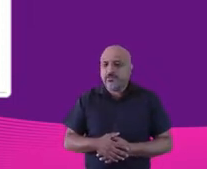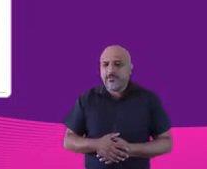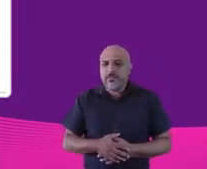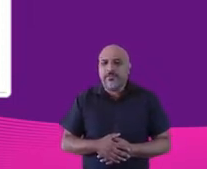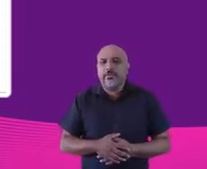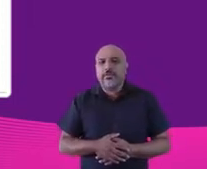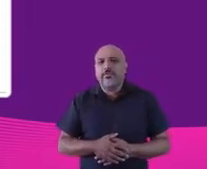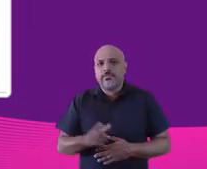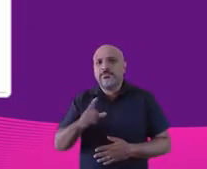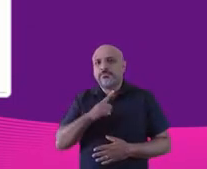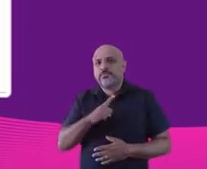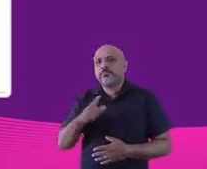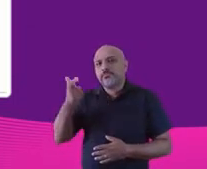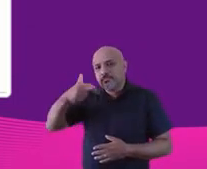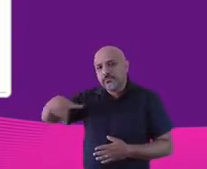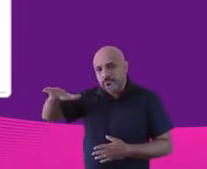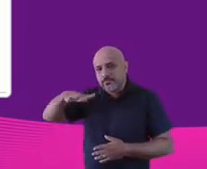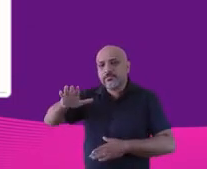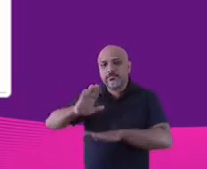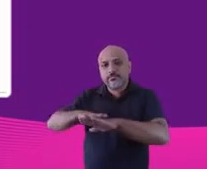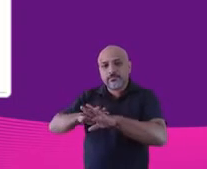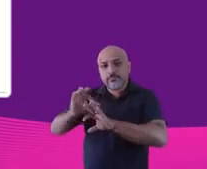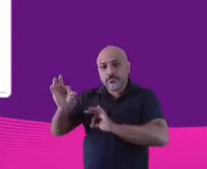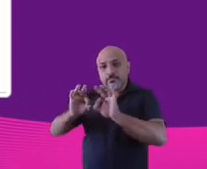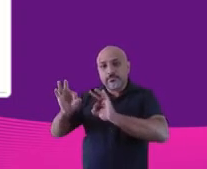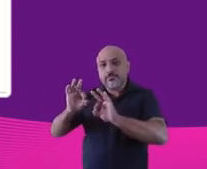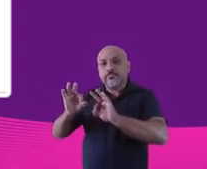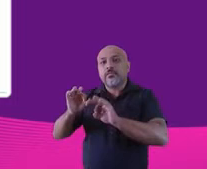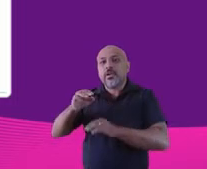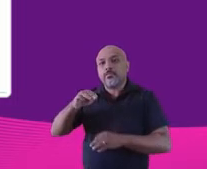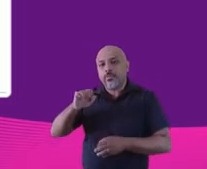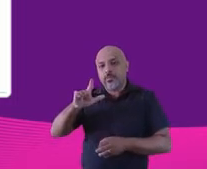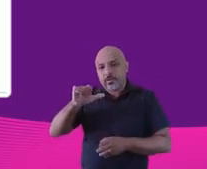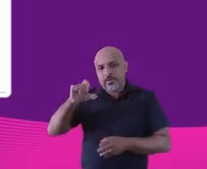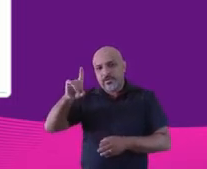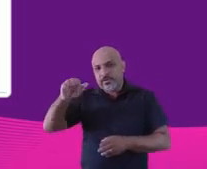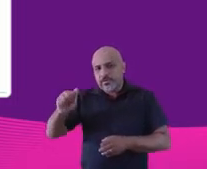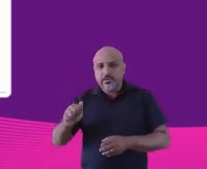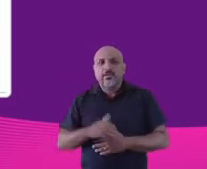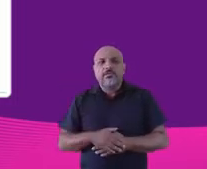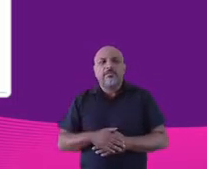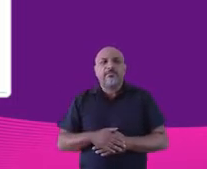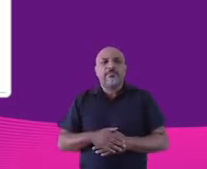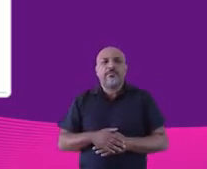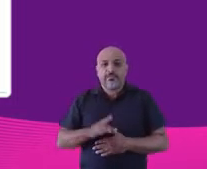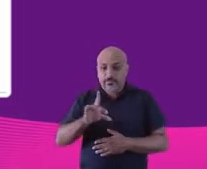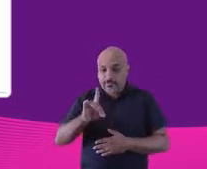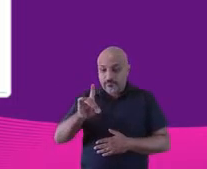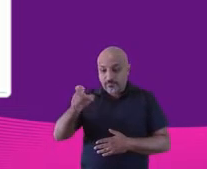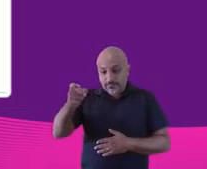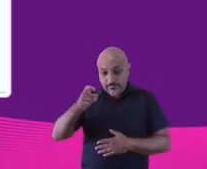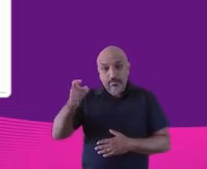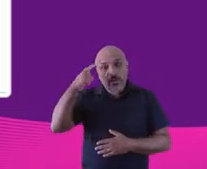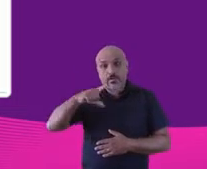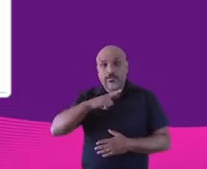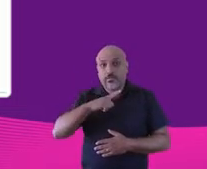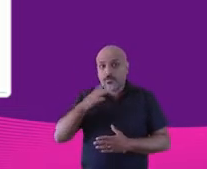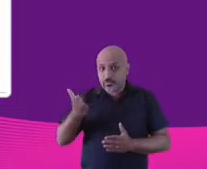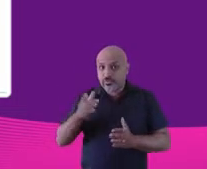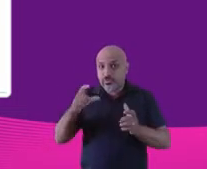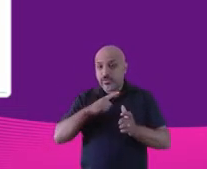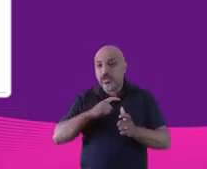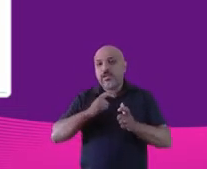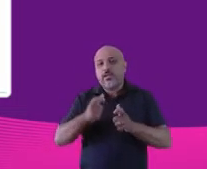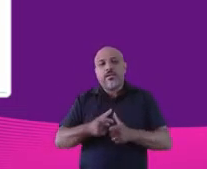pública, era o melfalano, a talidomida e a Dexa. E hoje em dia a gente tem essa gama